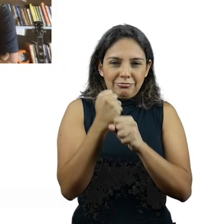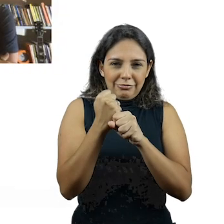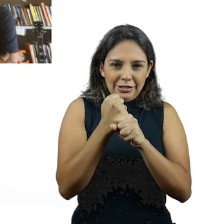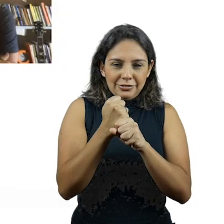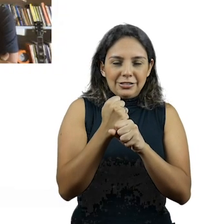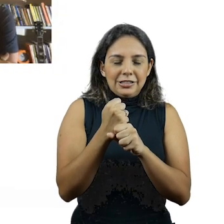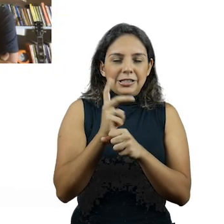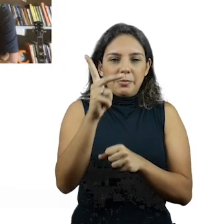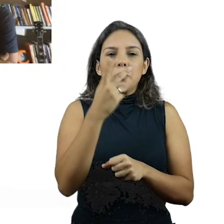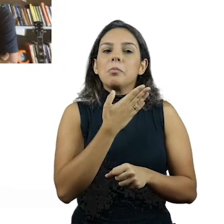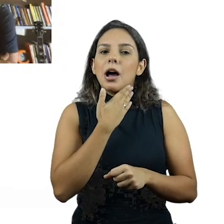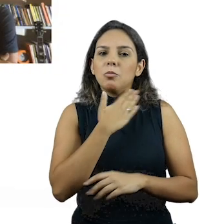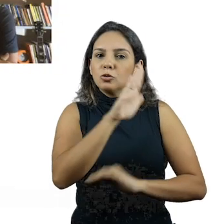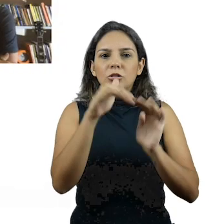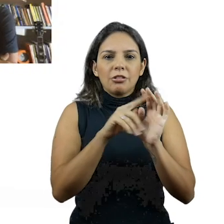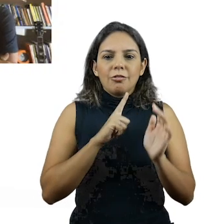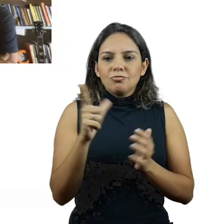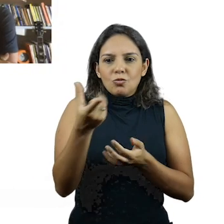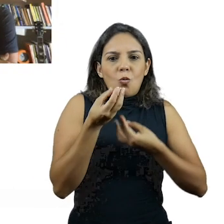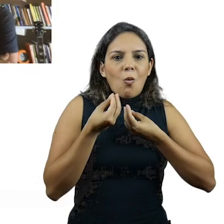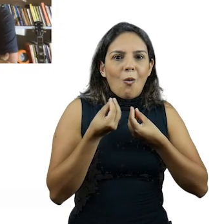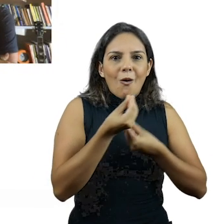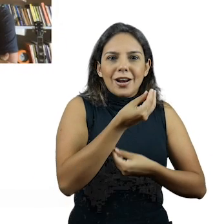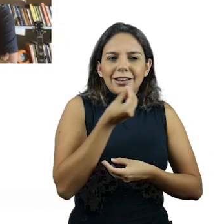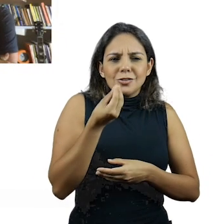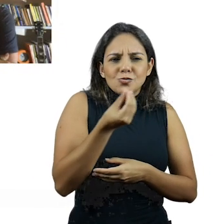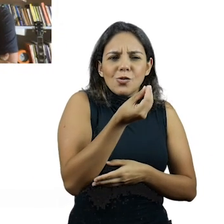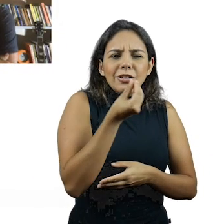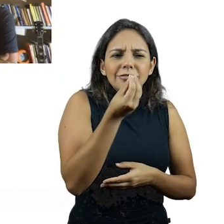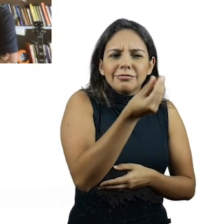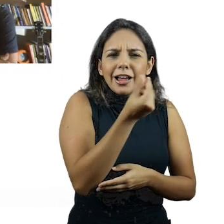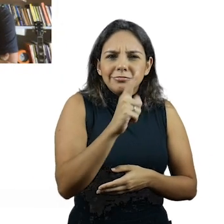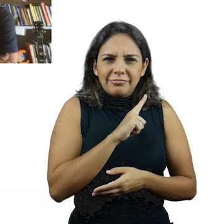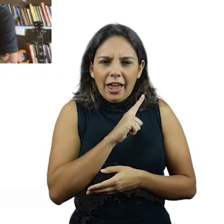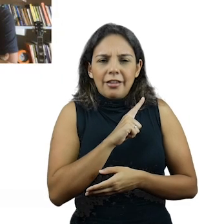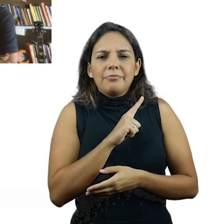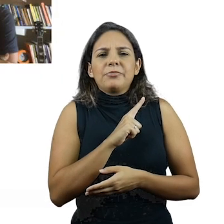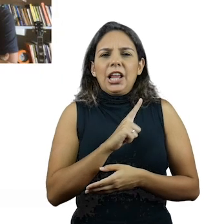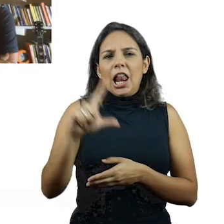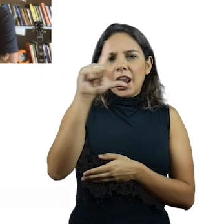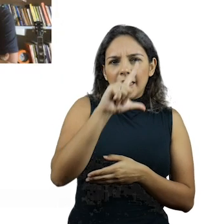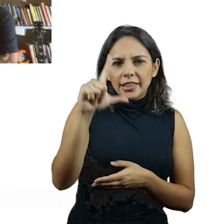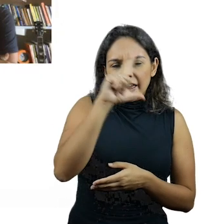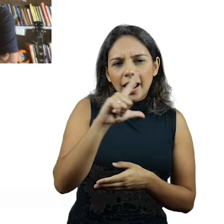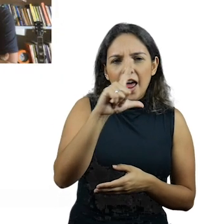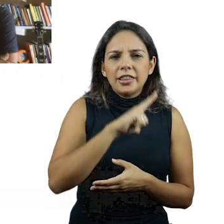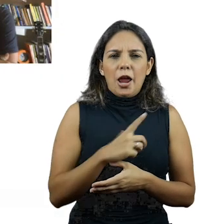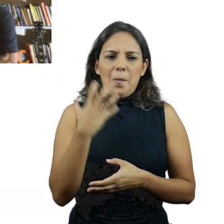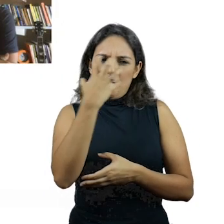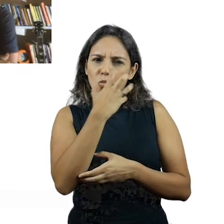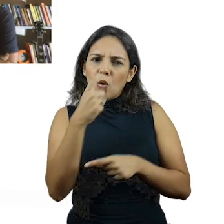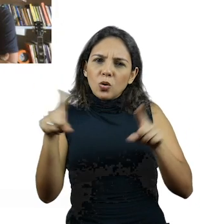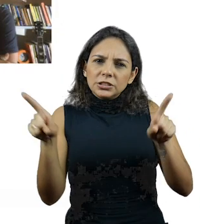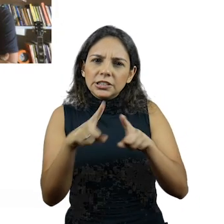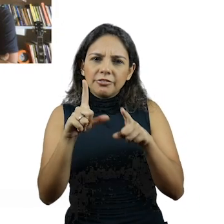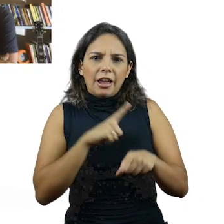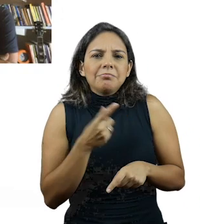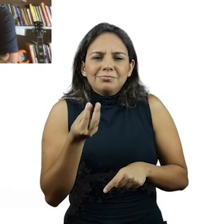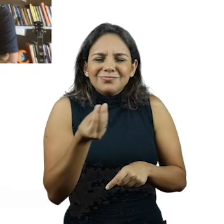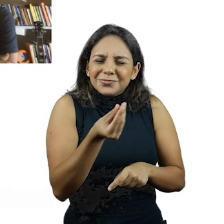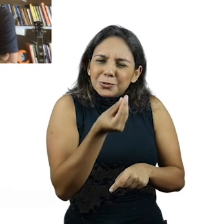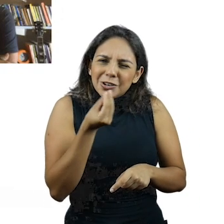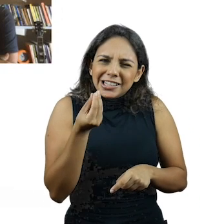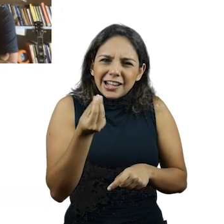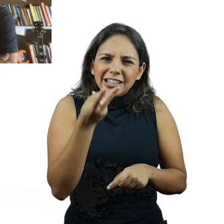pela qualidade. Todos os convidados têm qualidade literária, têm qualidade musical, enfim. A qualidade é sempre